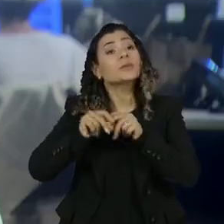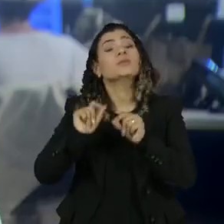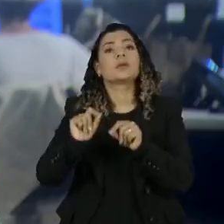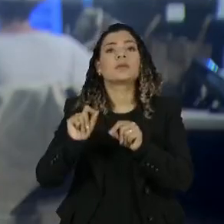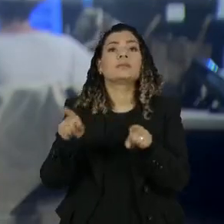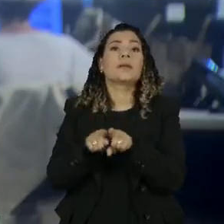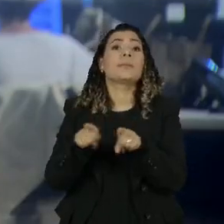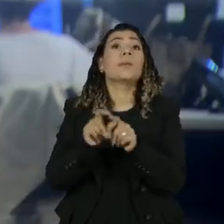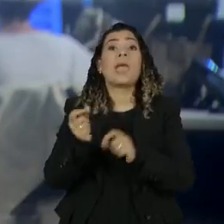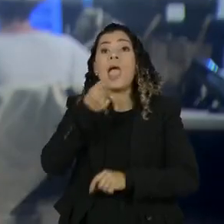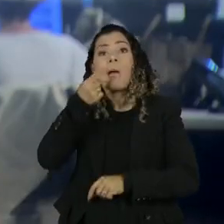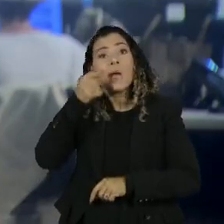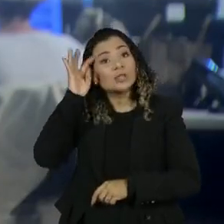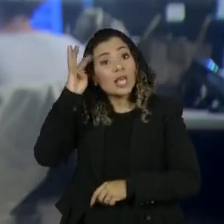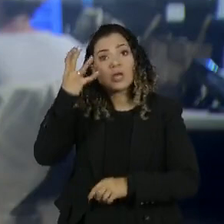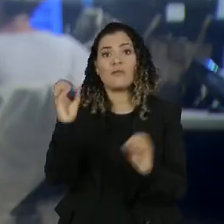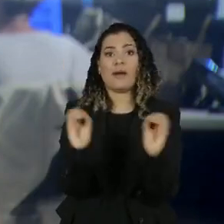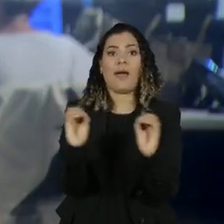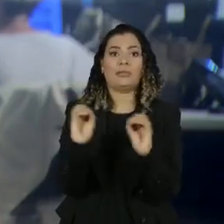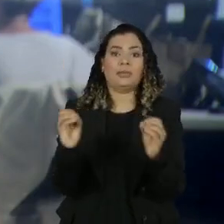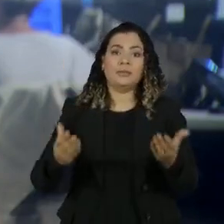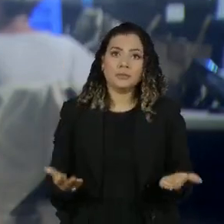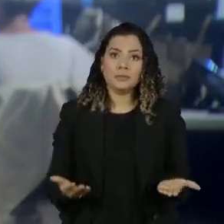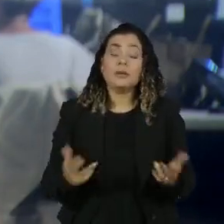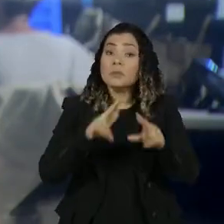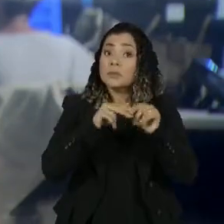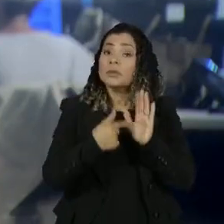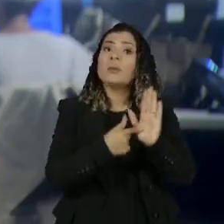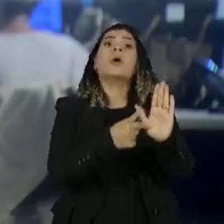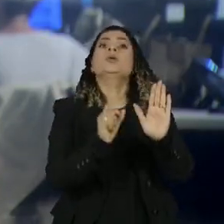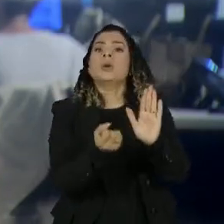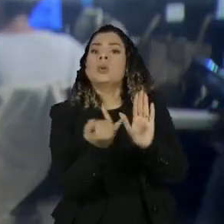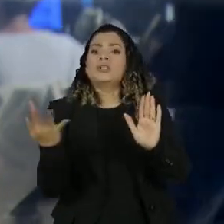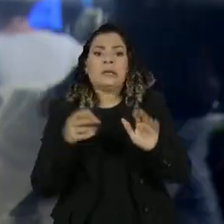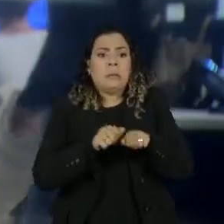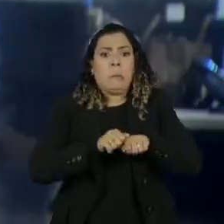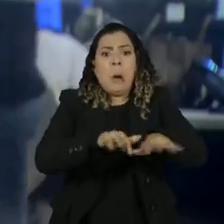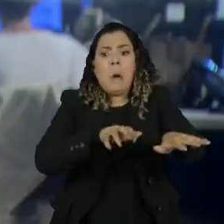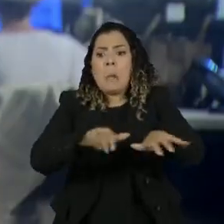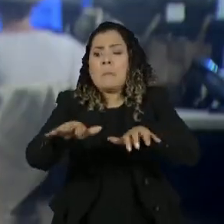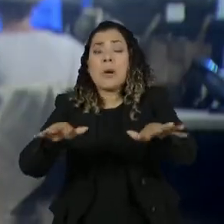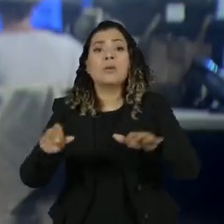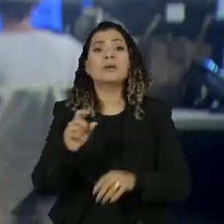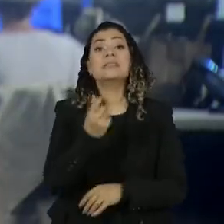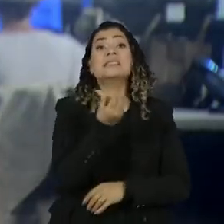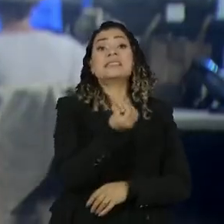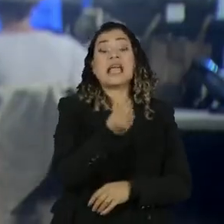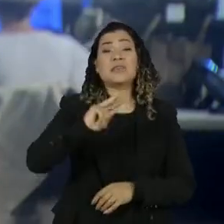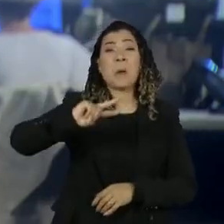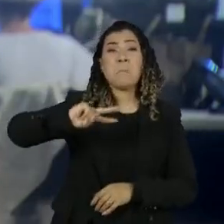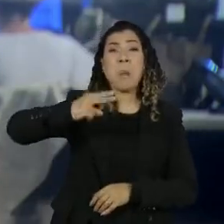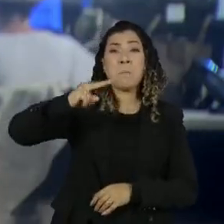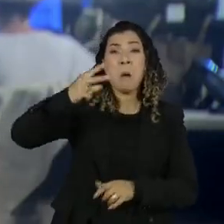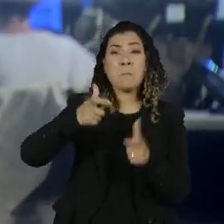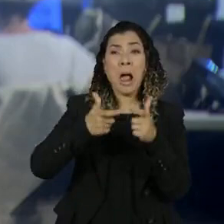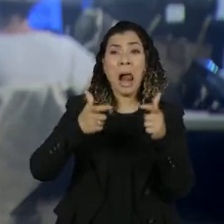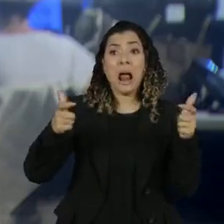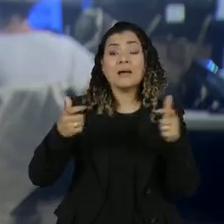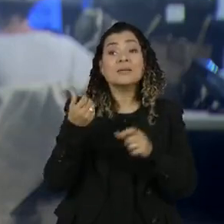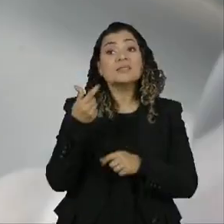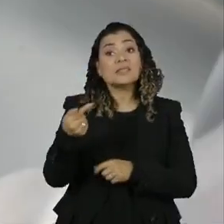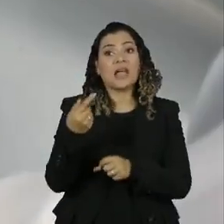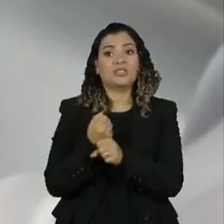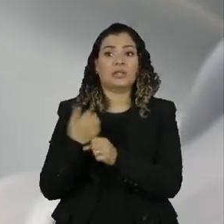um estudo de cientistas brasileiros mostra que o índice de contaminação aumentou quase seis vezes em apenas sete